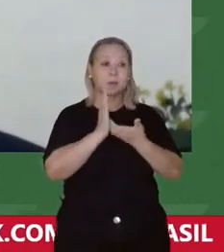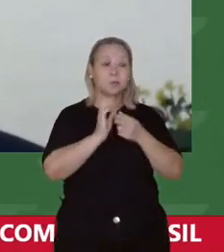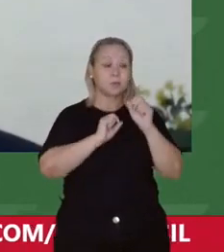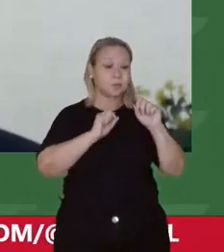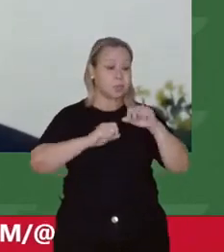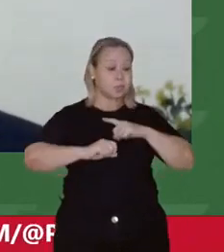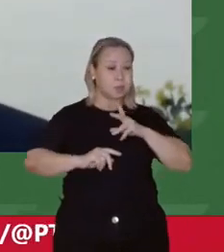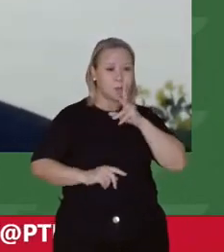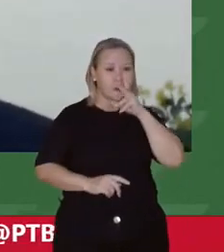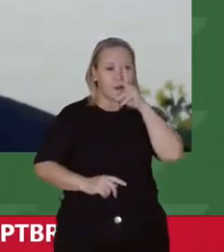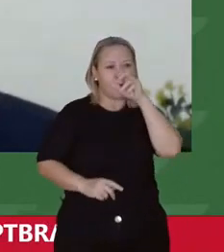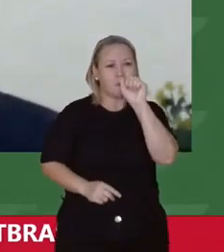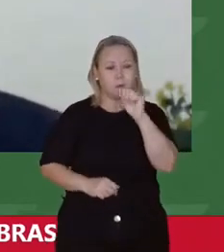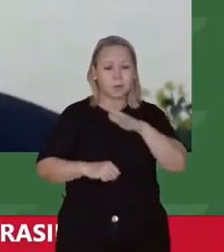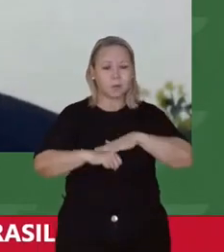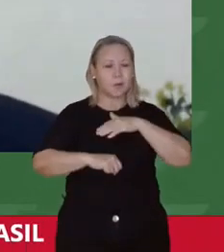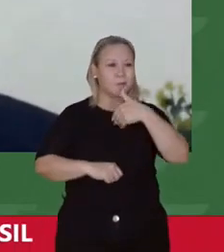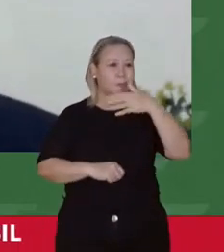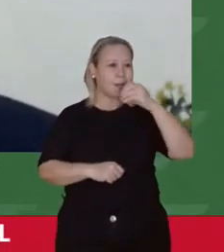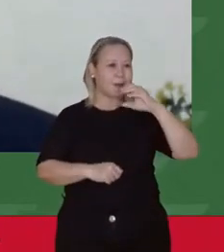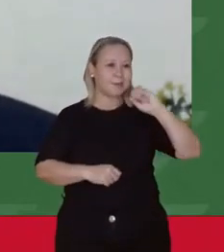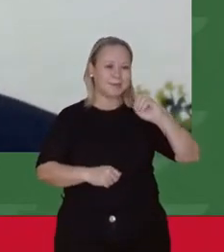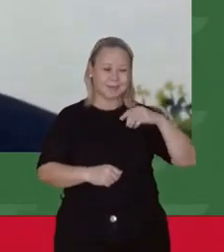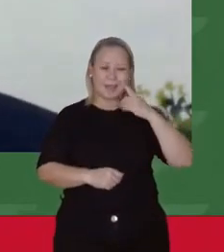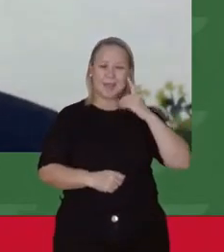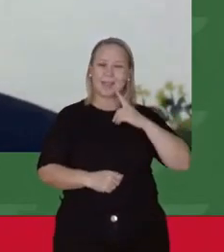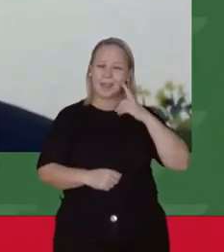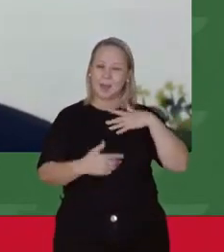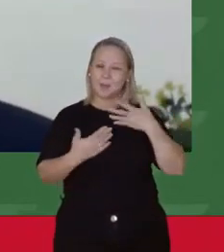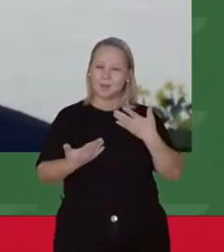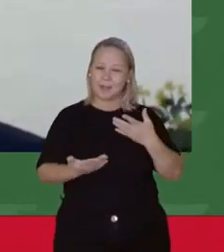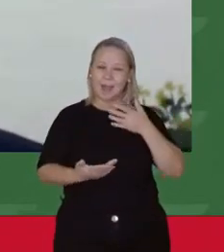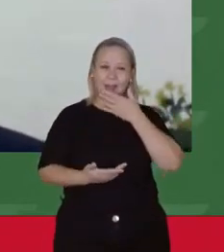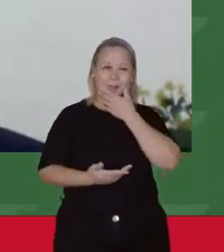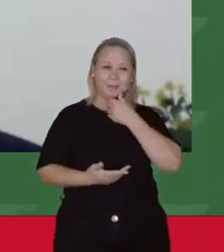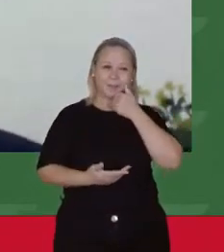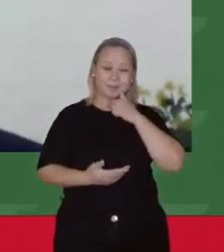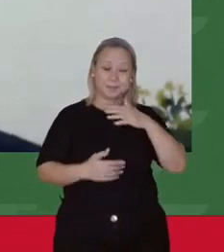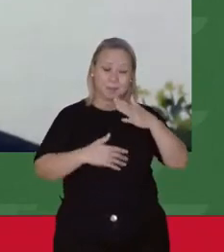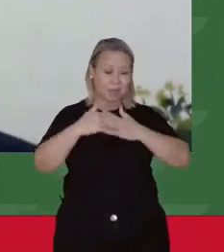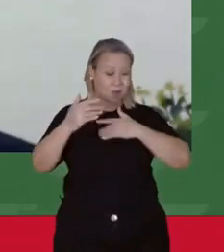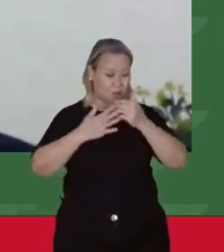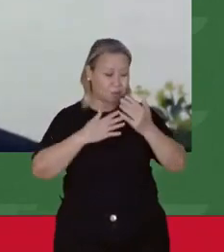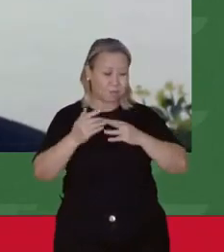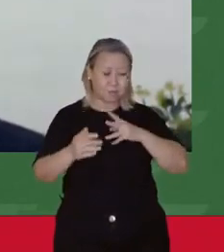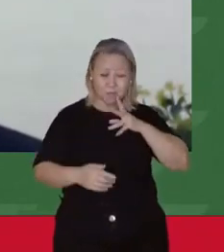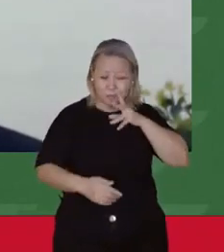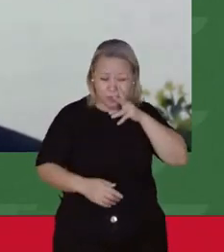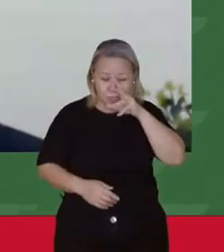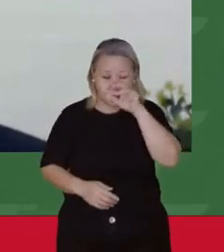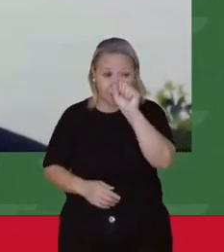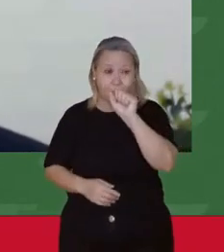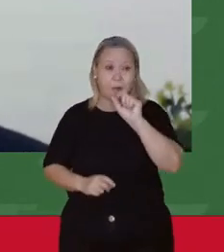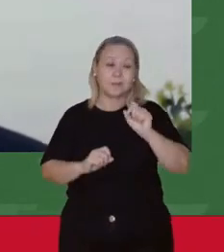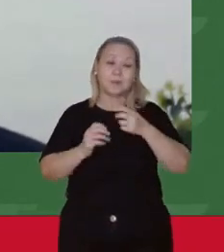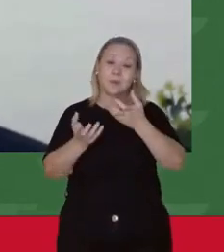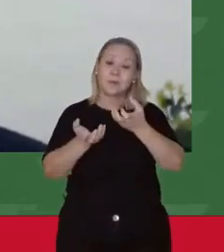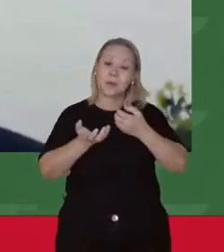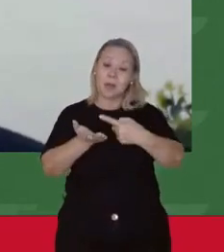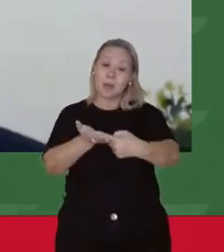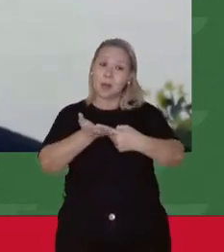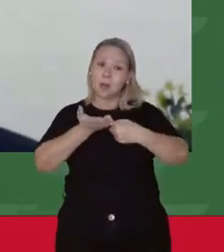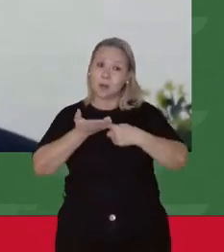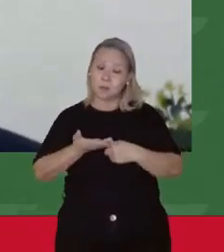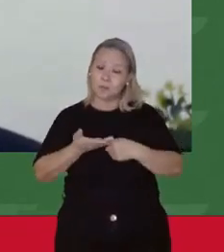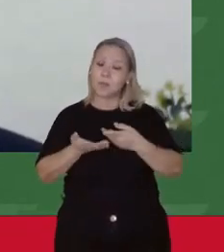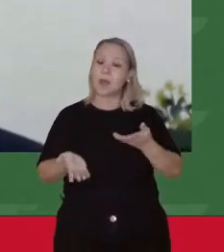uma força como se fosse mais de 100 deputados ou deputadas, né? Tem uma atuação muito forte. Então, quero te convidar para ajudar